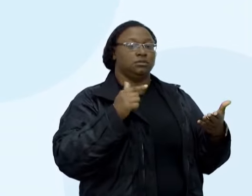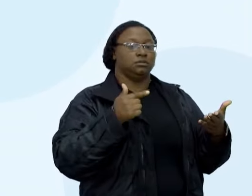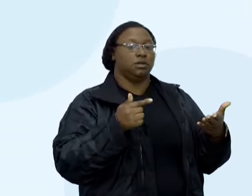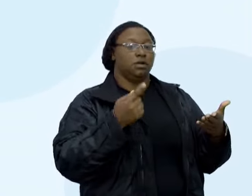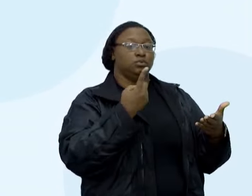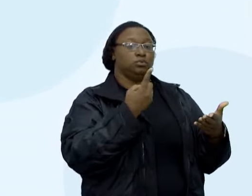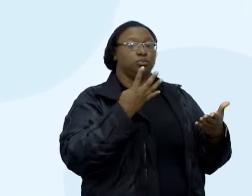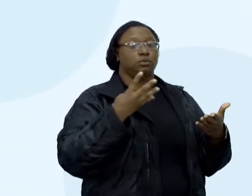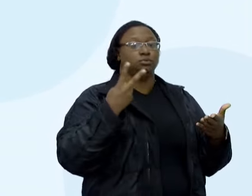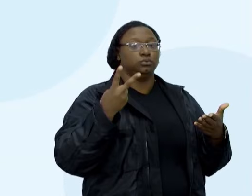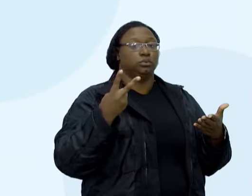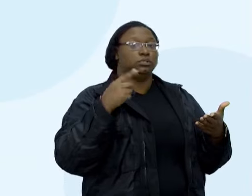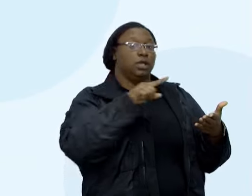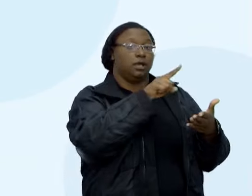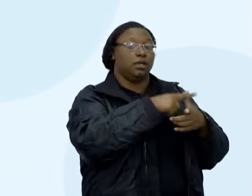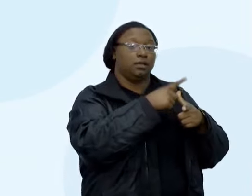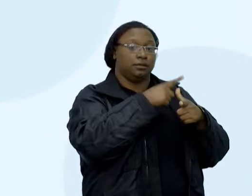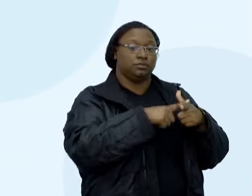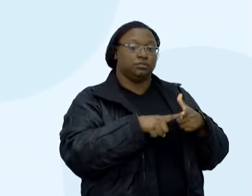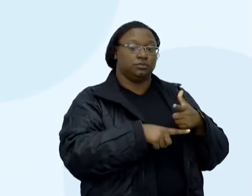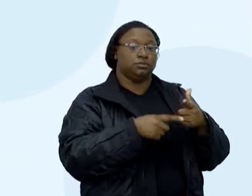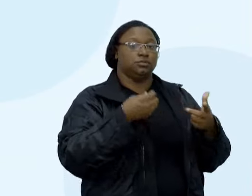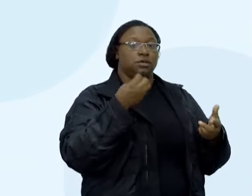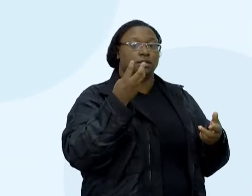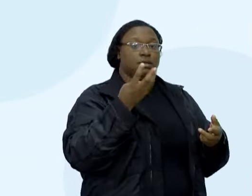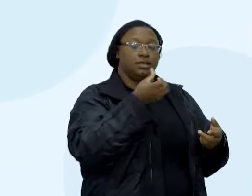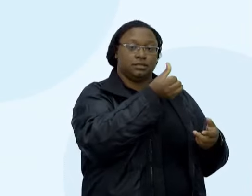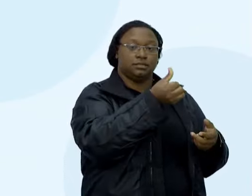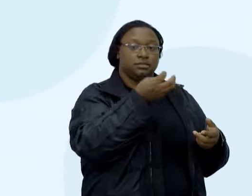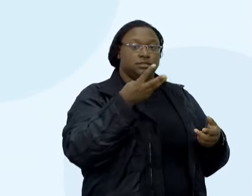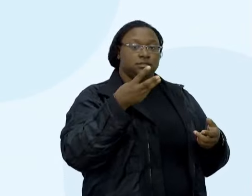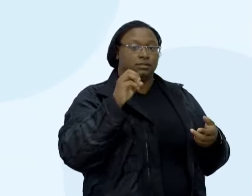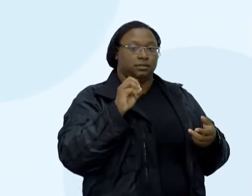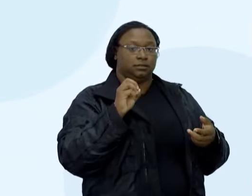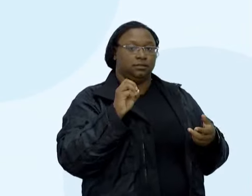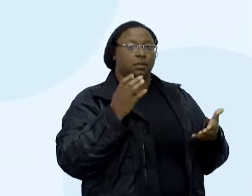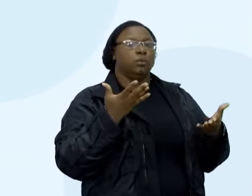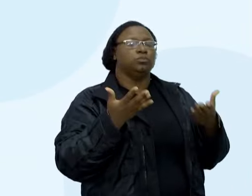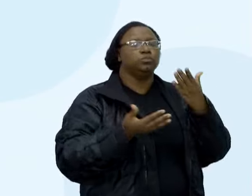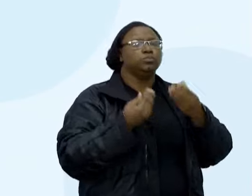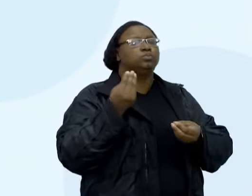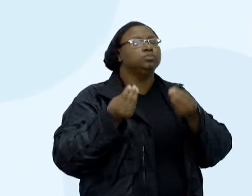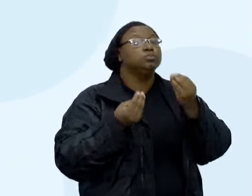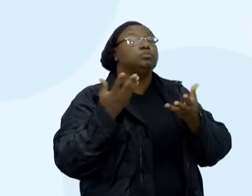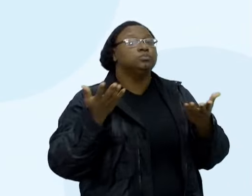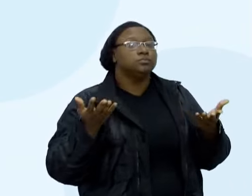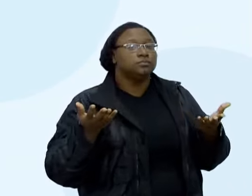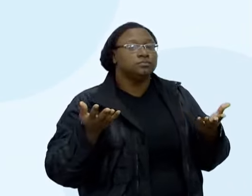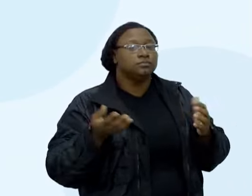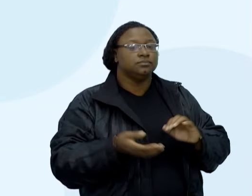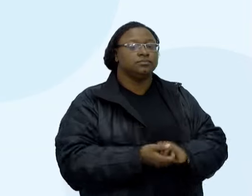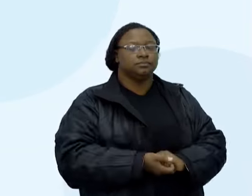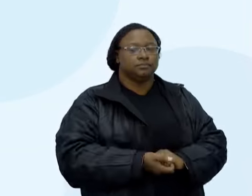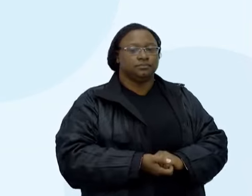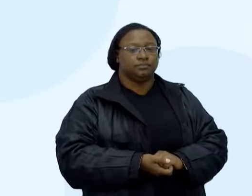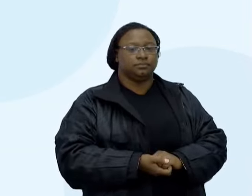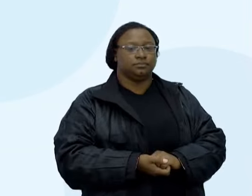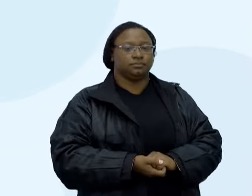107.142 dividido por 630, quanto que vai dar isso daí, hein? Vamos esperar que vai dar aí